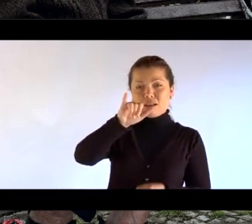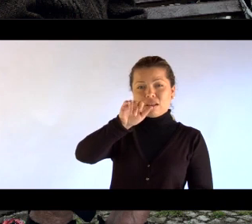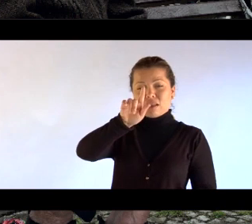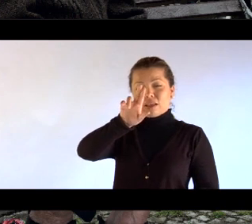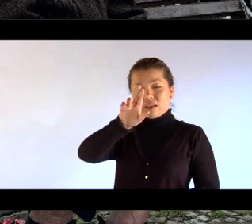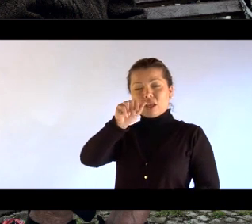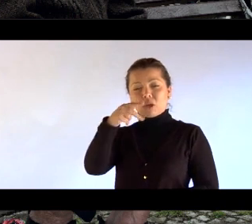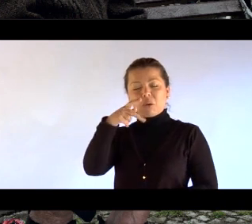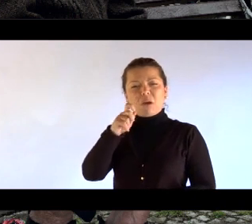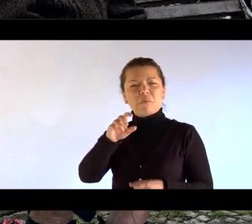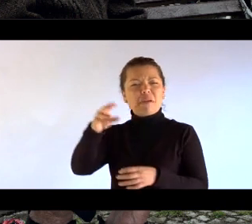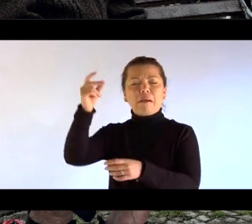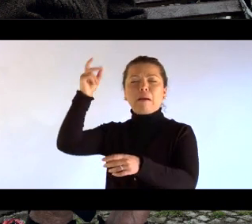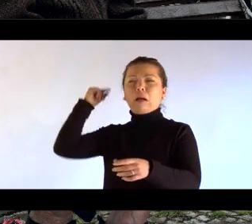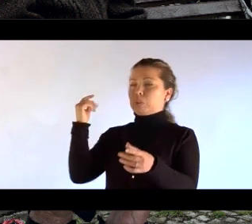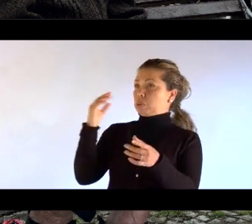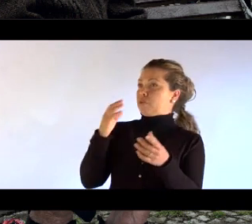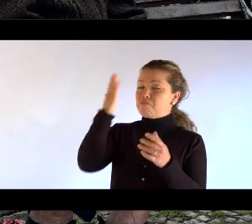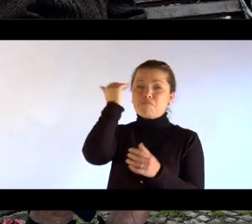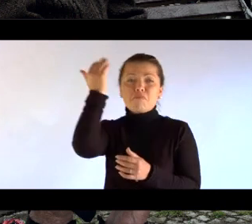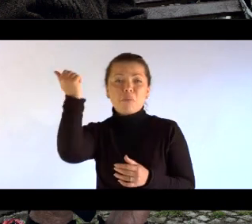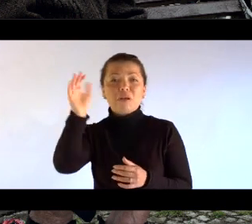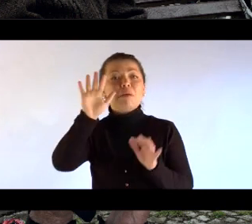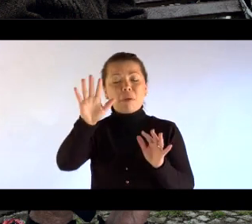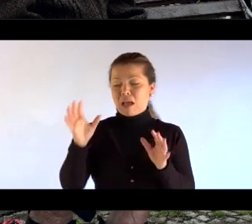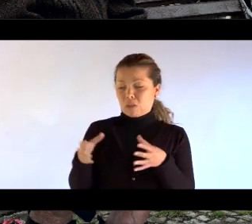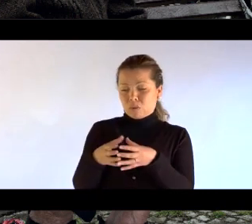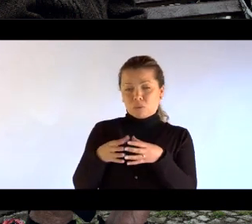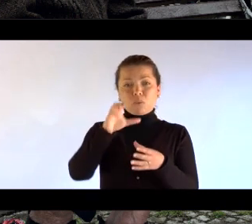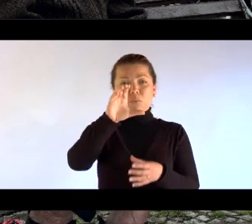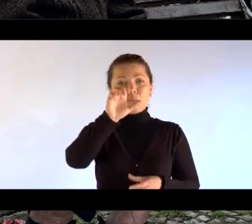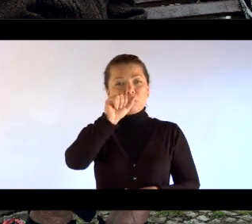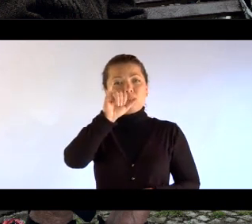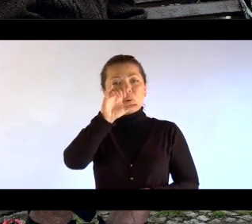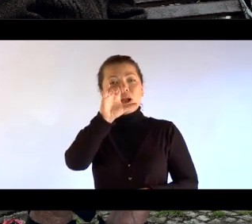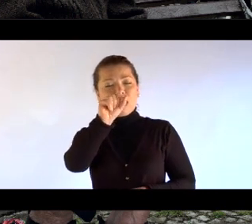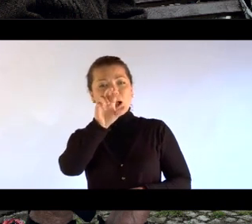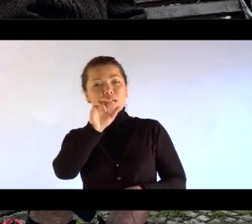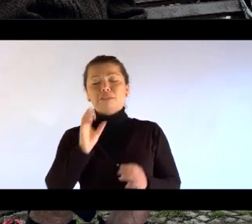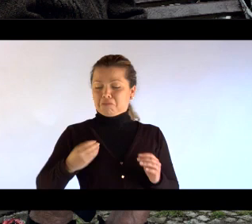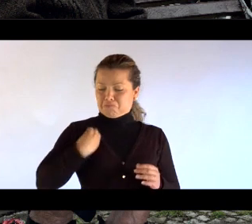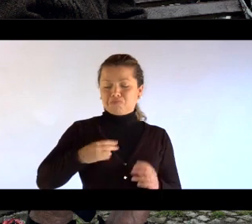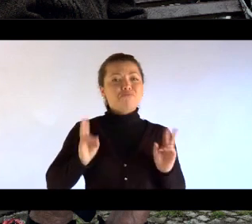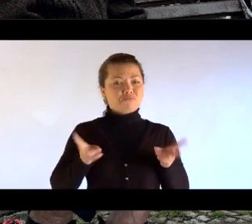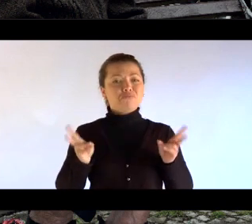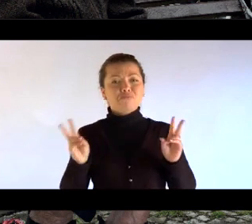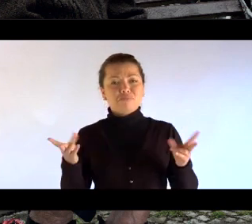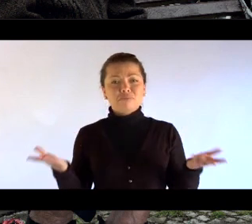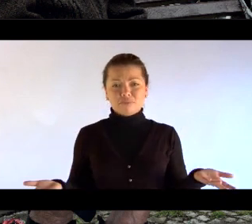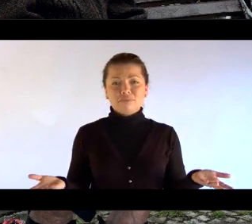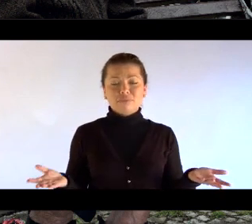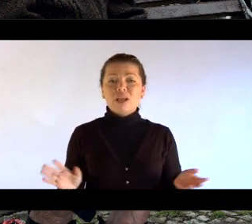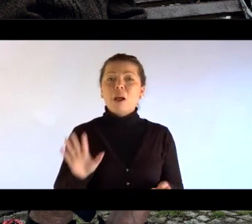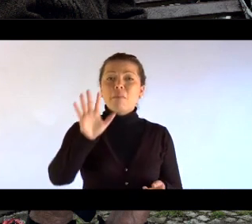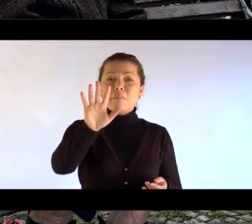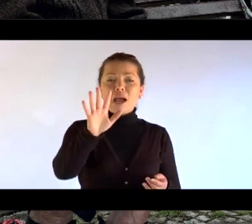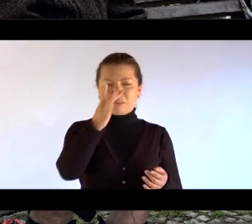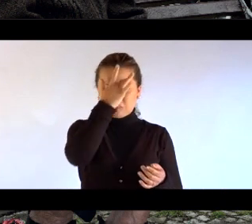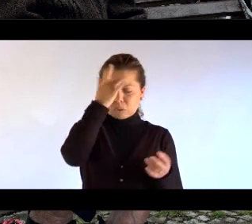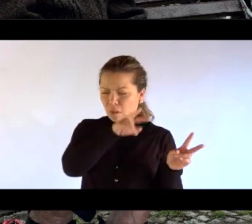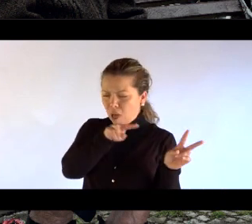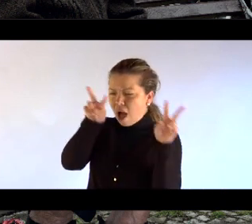a matriz dedicada a esta santa ficou conhecida como Igreja do Bom Jesus de Iguape. Uma vez que nos 2